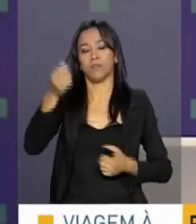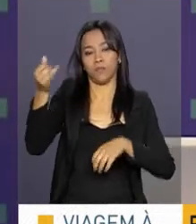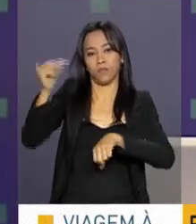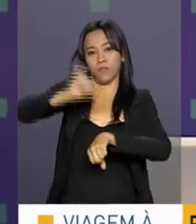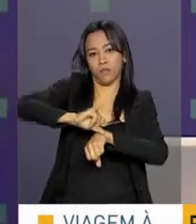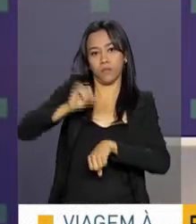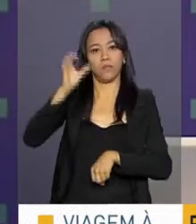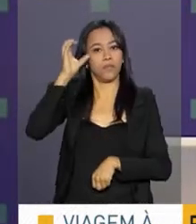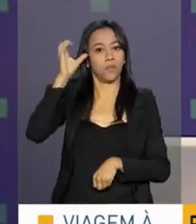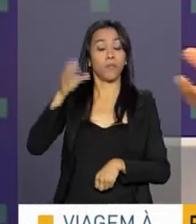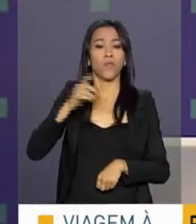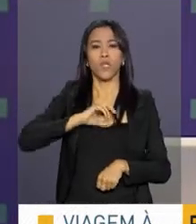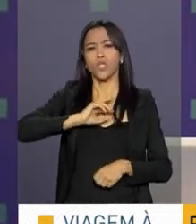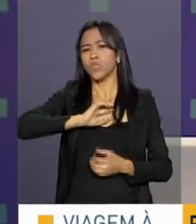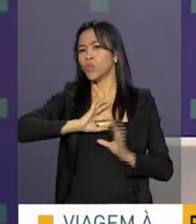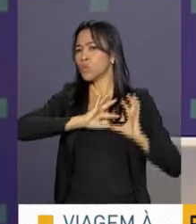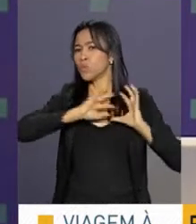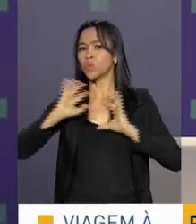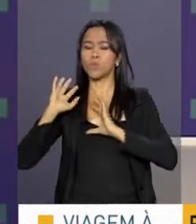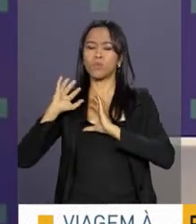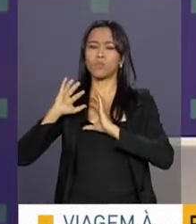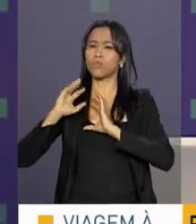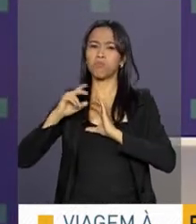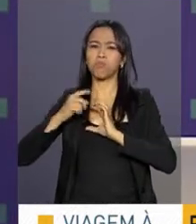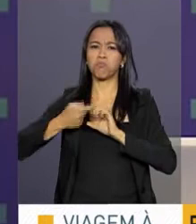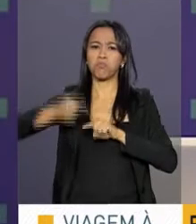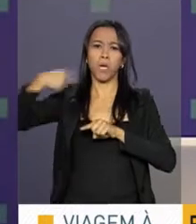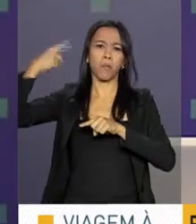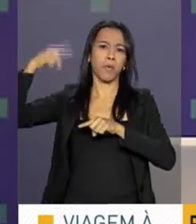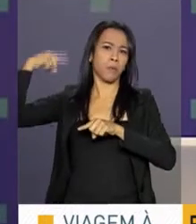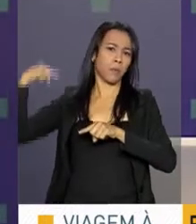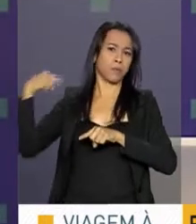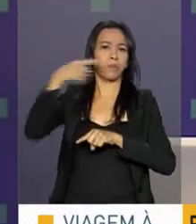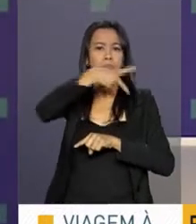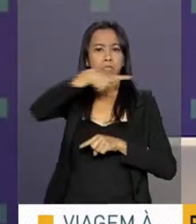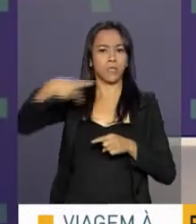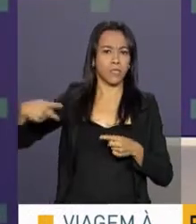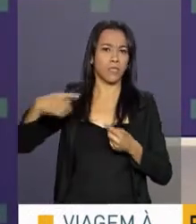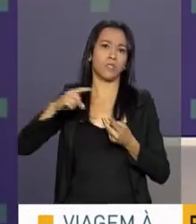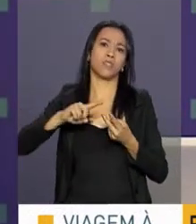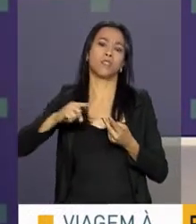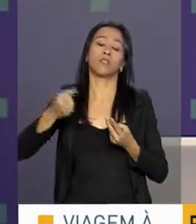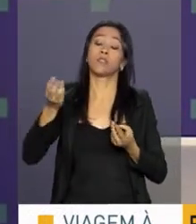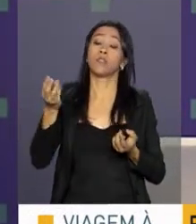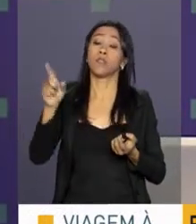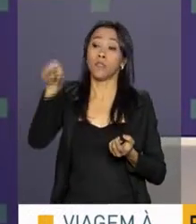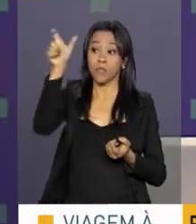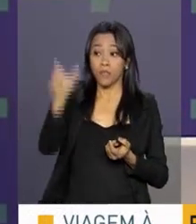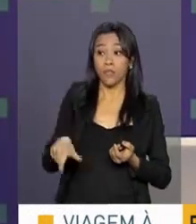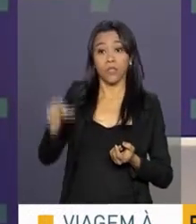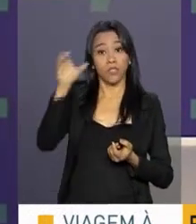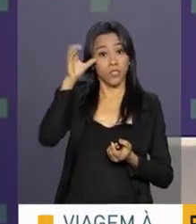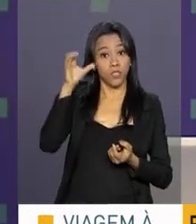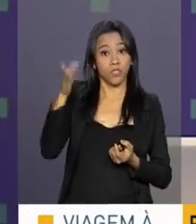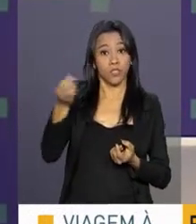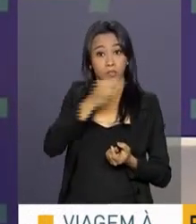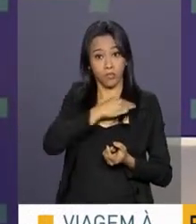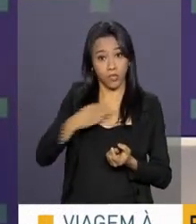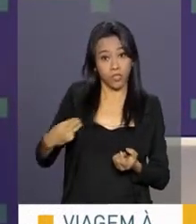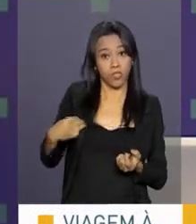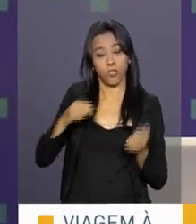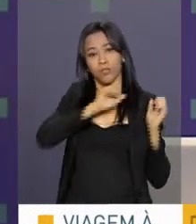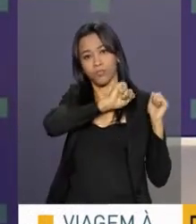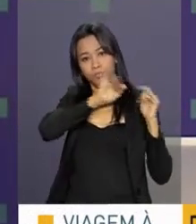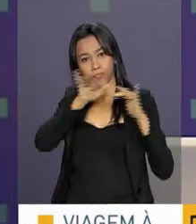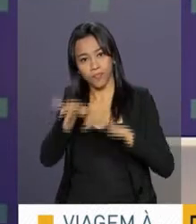os presidentes, os últimos três presidentes do Brasil, os presidentes da China, primeiros ministros da China, fizeram-se